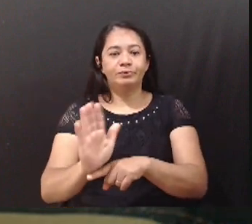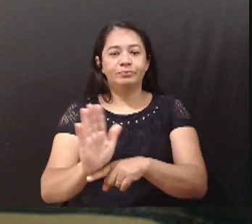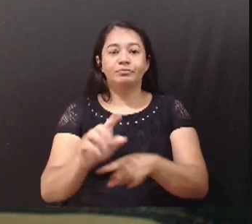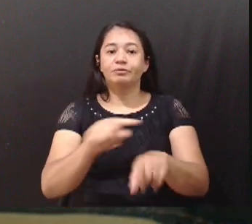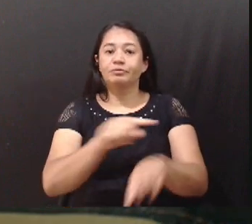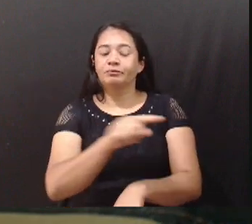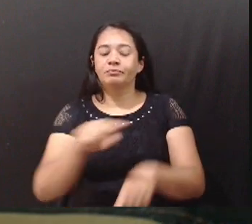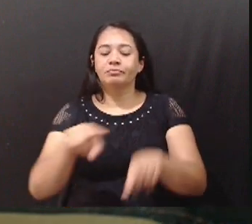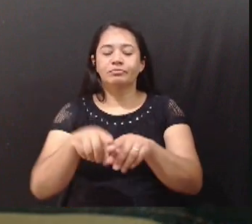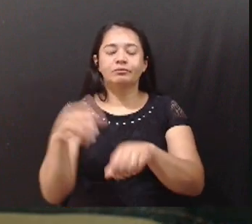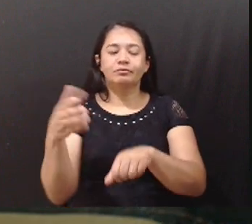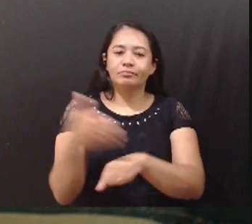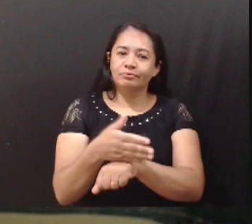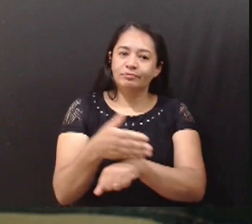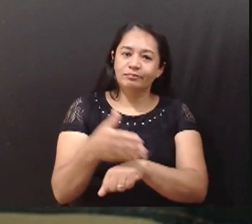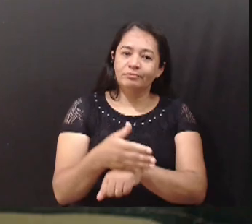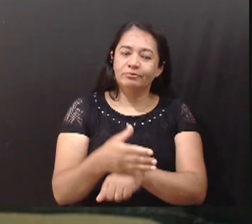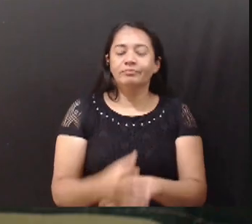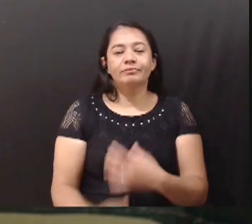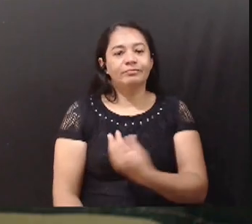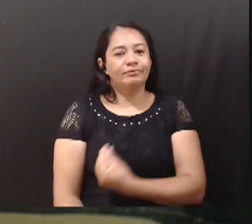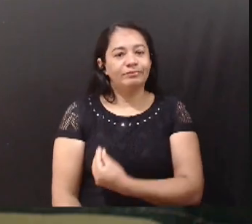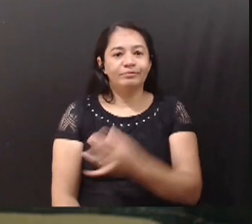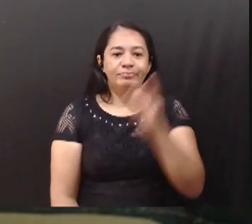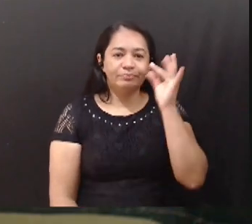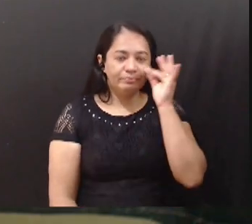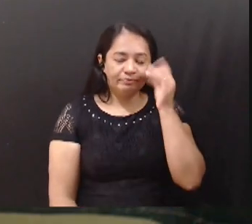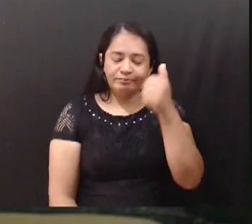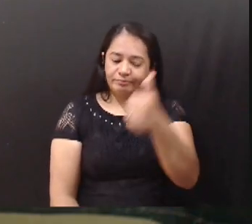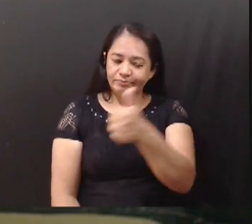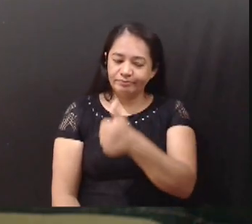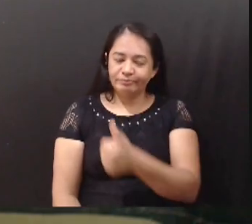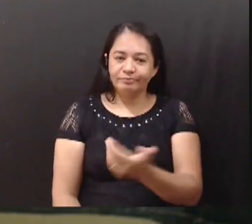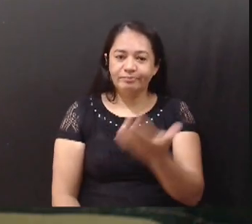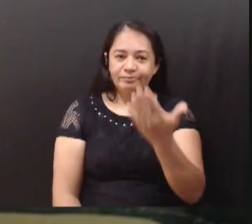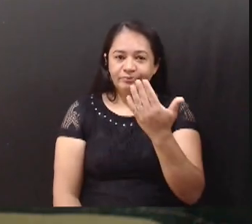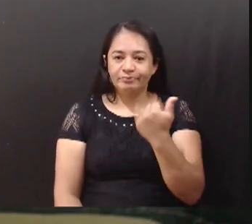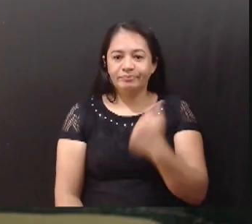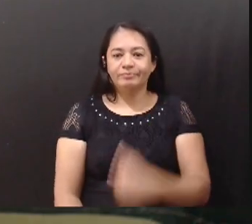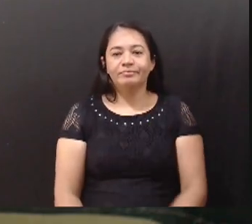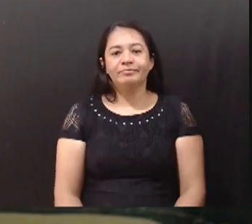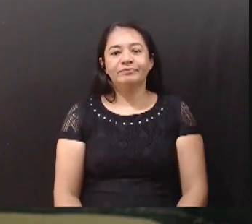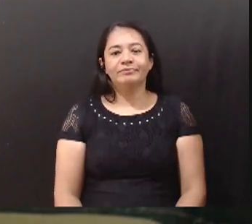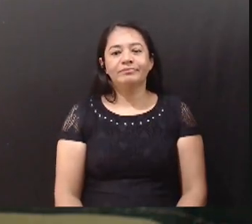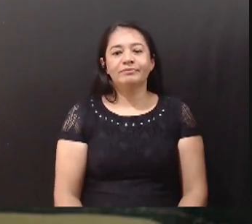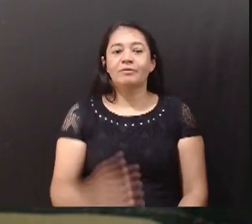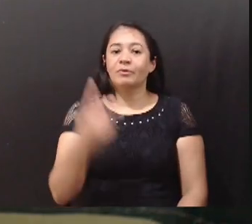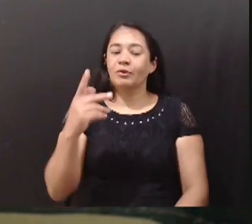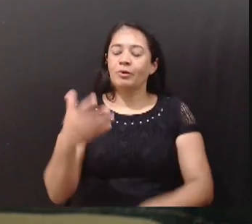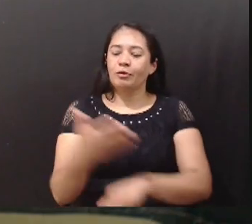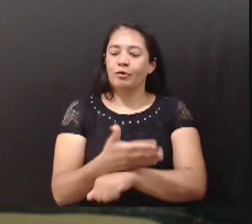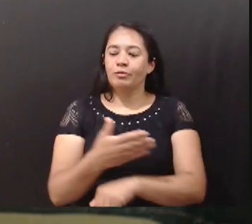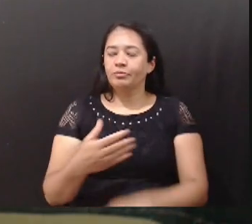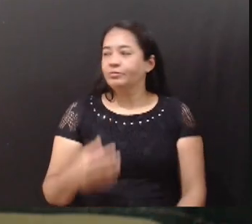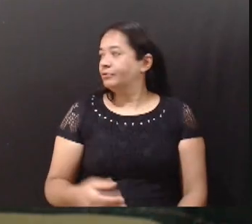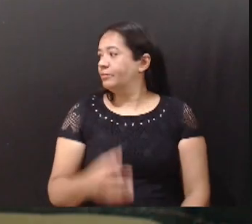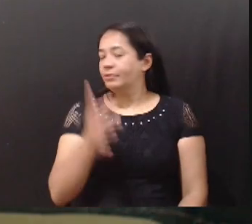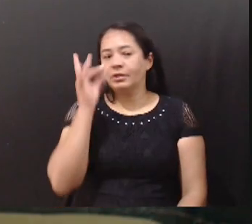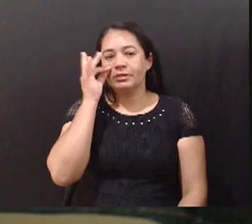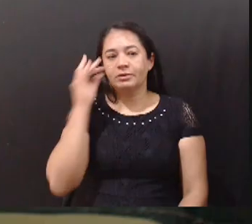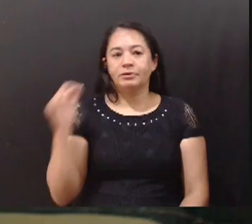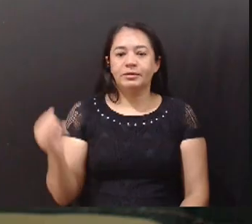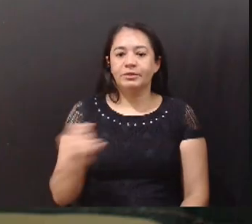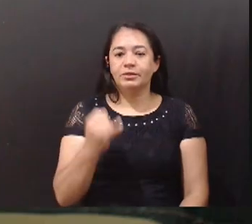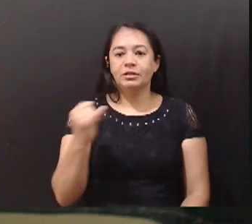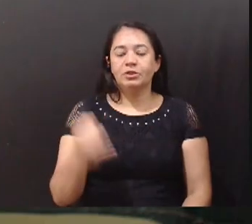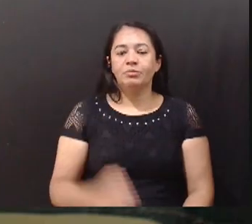participar lá presencialmente, tá bom? Dê uma passadinha lá na Câmara, a sua participação e a sua presença é muito importante.